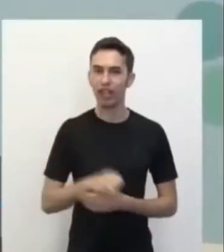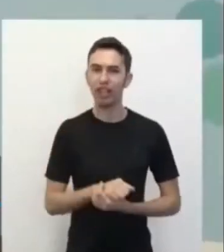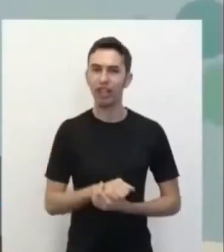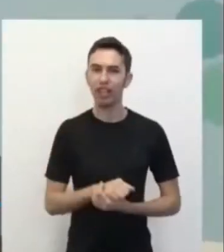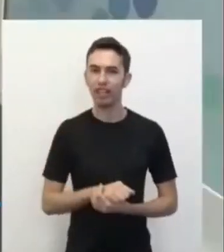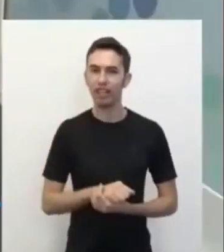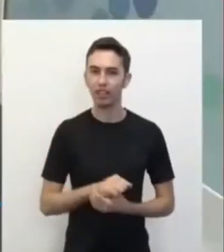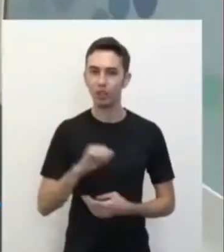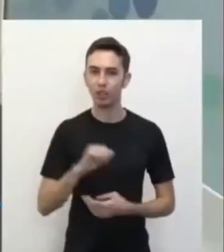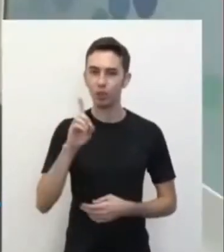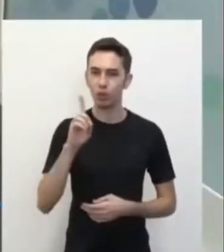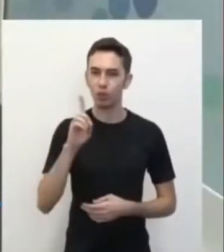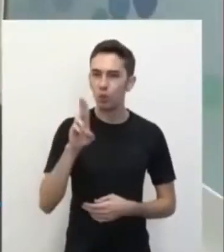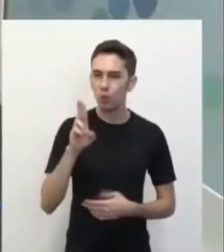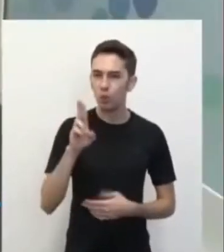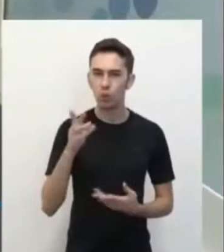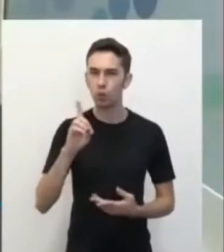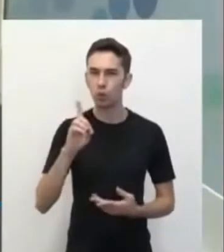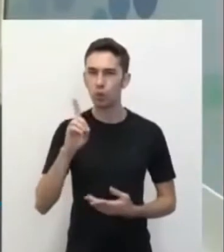professor.